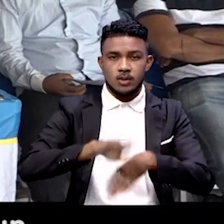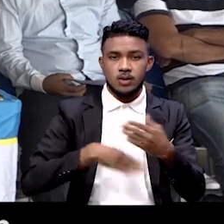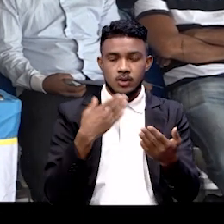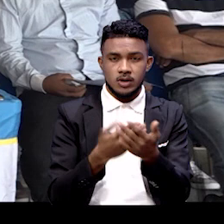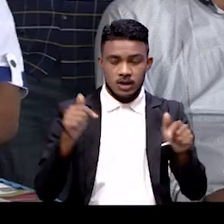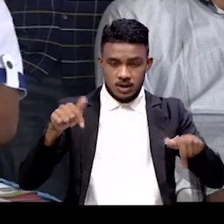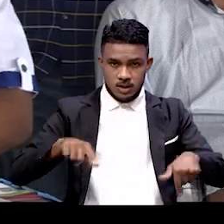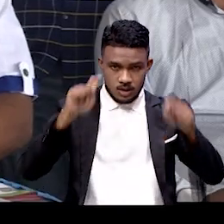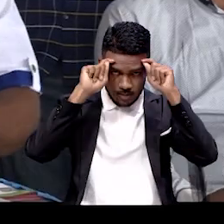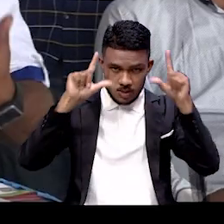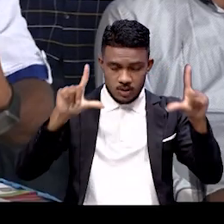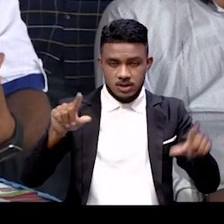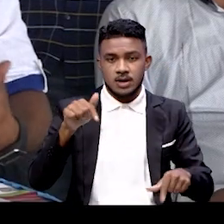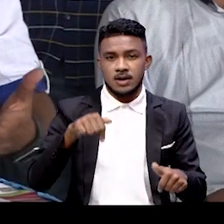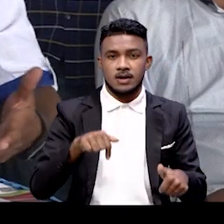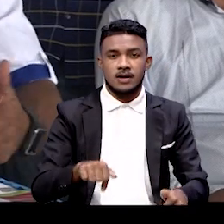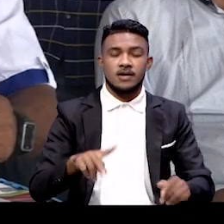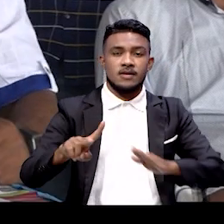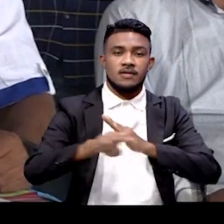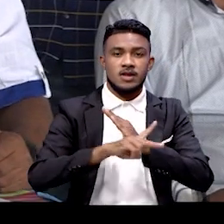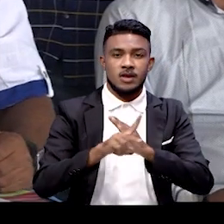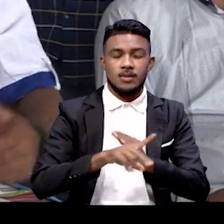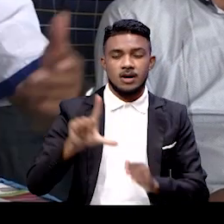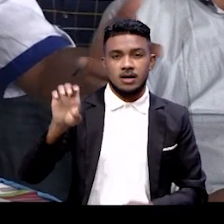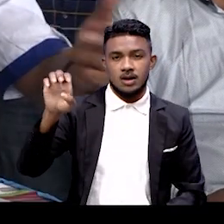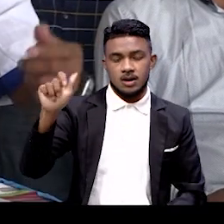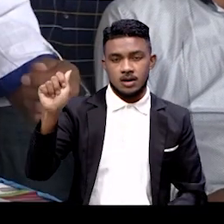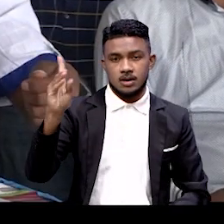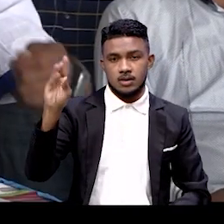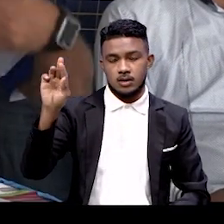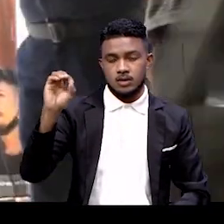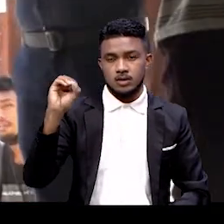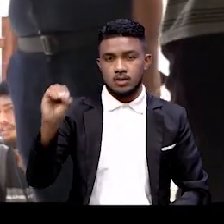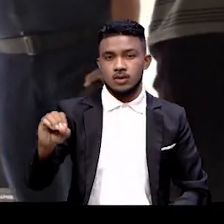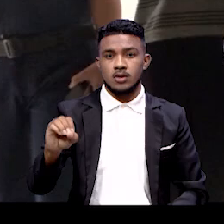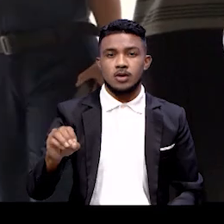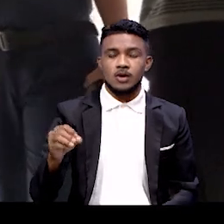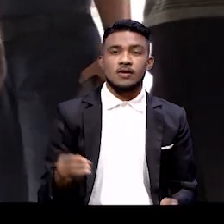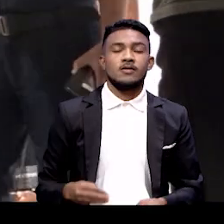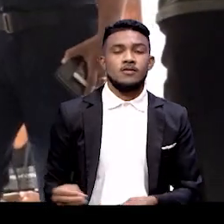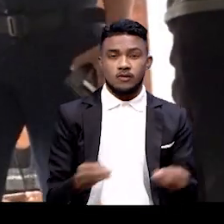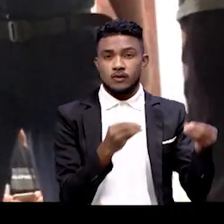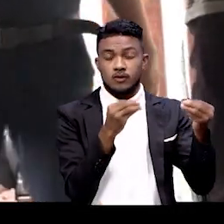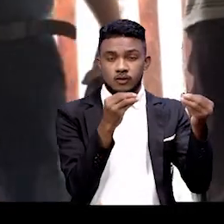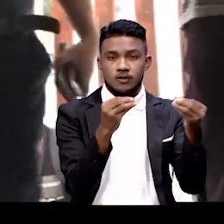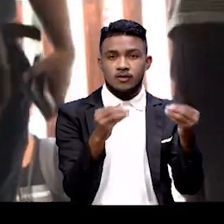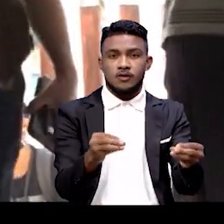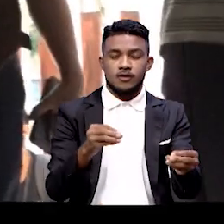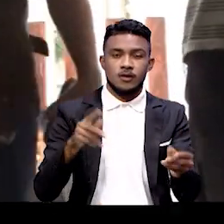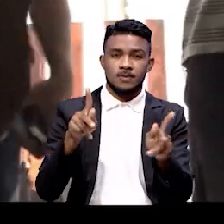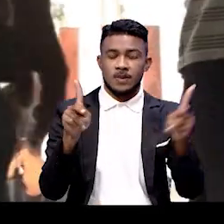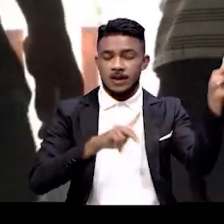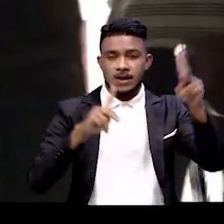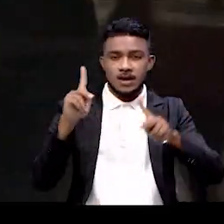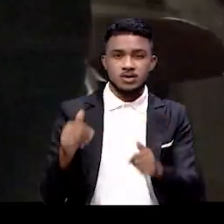do bendane. Não temos vítima Leandro Sena hakar que entrega caso refere ba Ministério Público a to acelera processo investigação